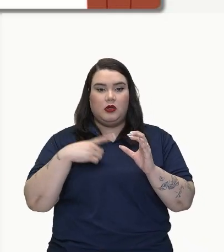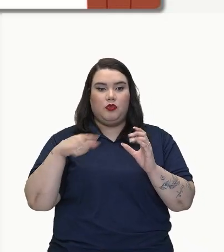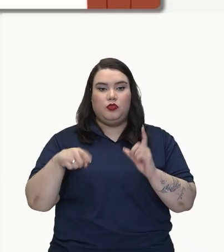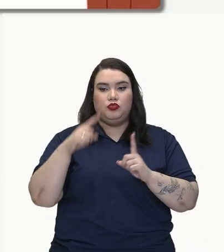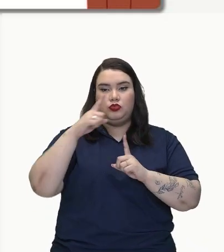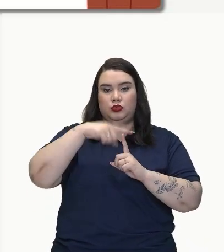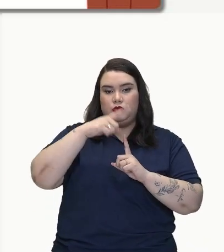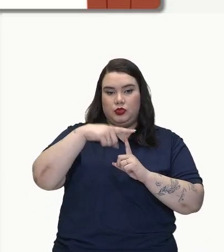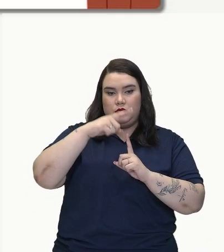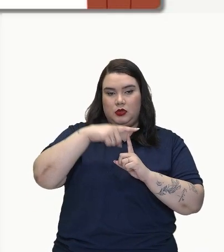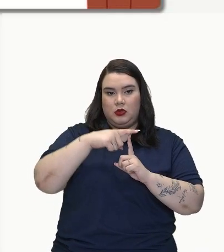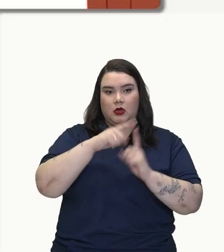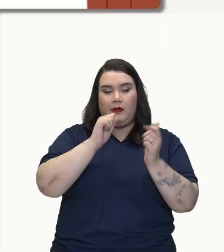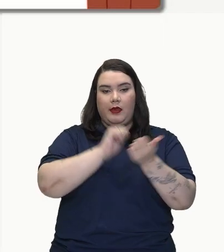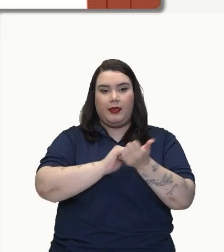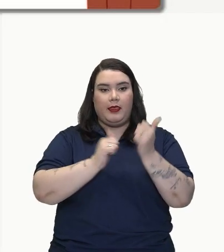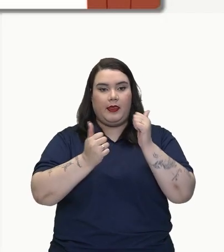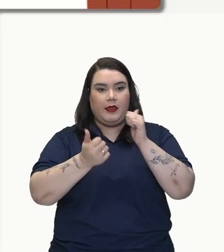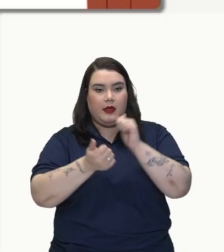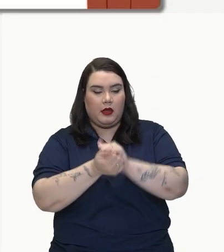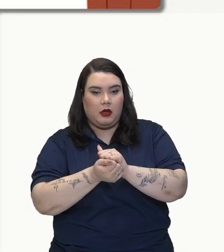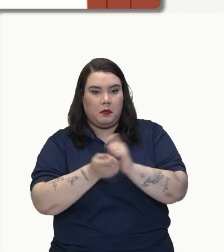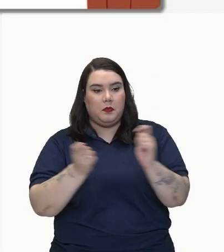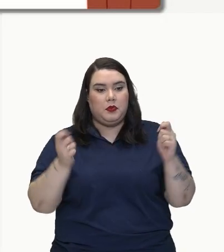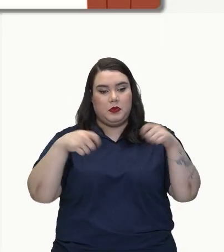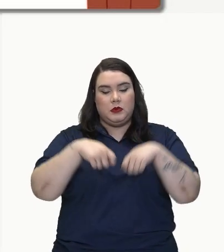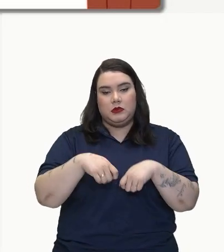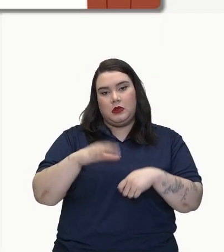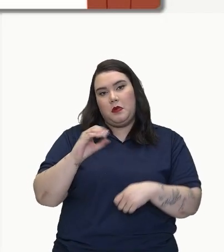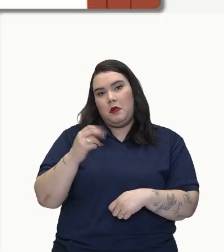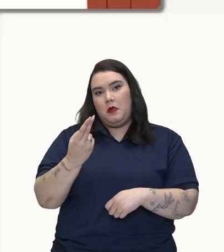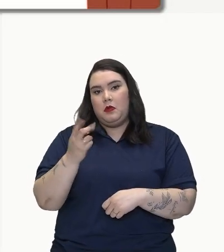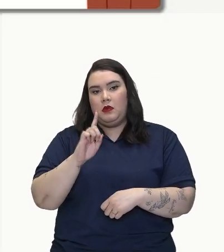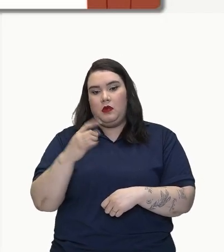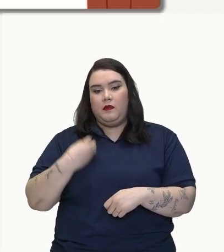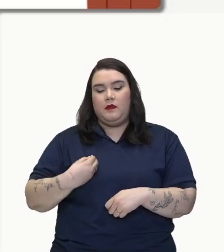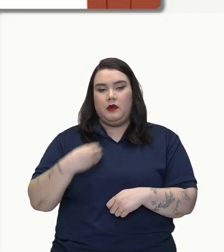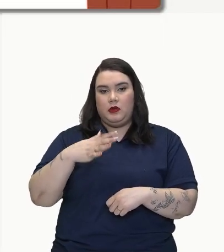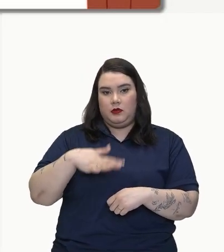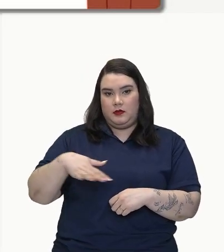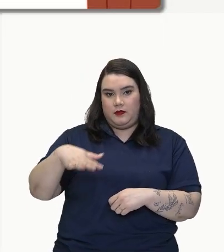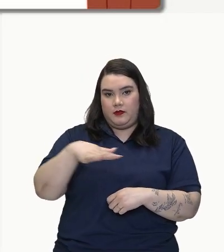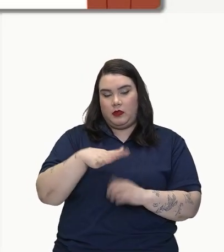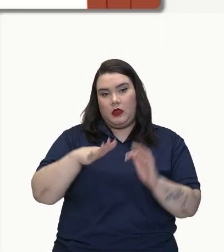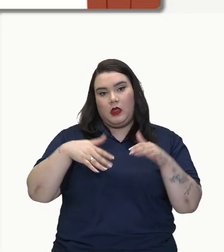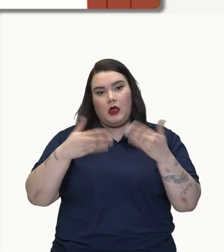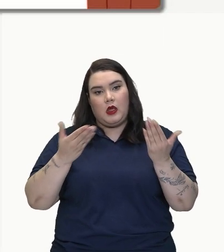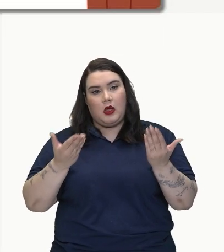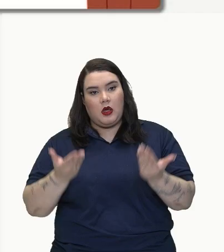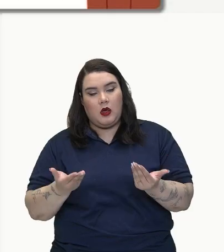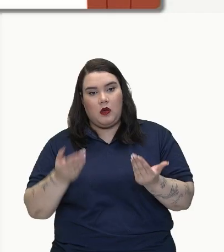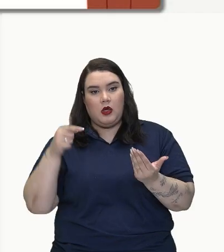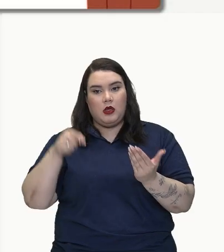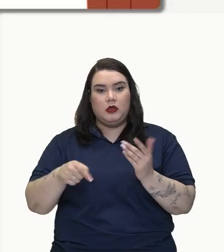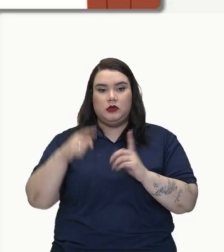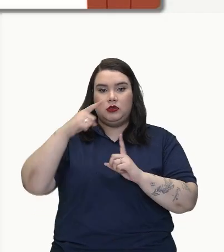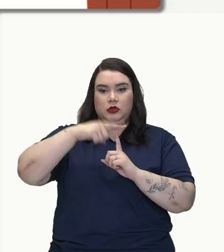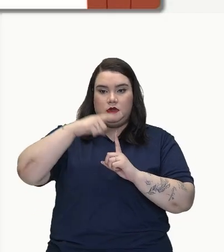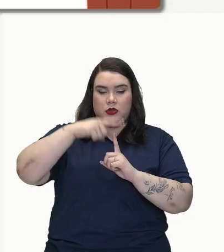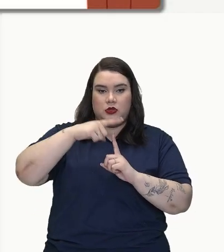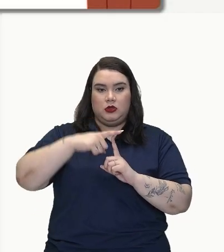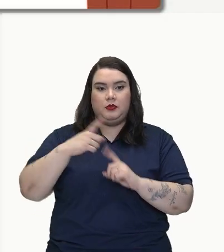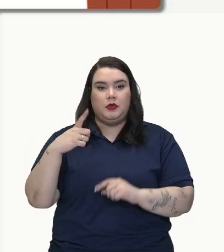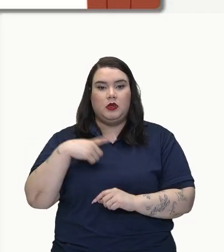espécie mais adaptada ou não ao ambiente onde ela está inserida, né? Então, provavelmente, aquela espécie que